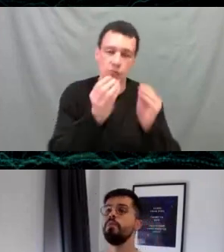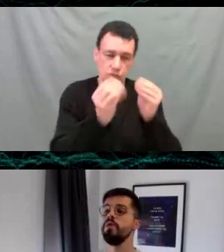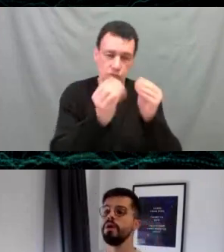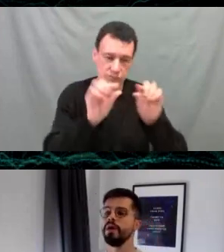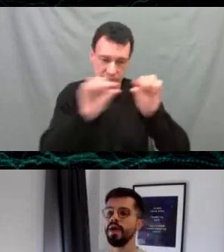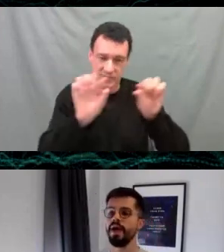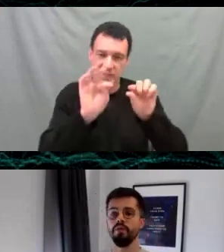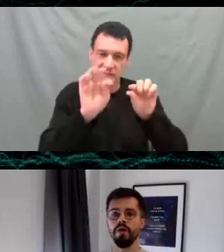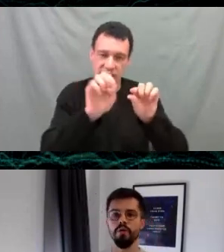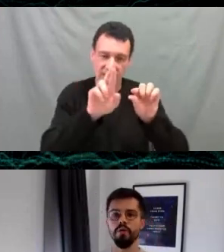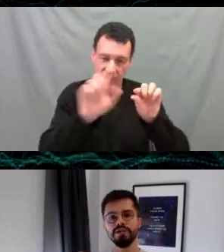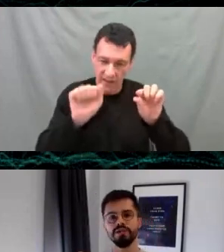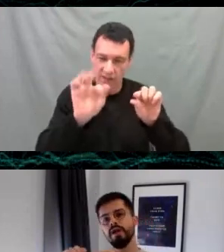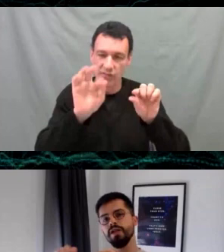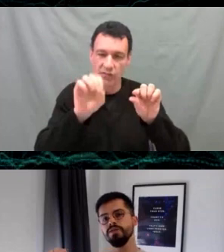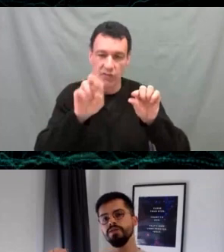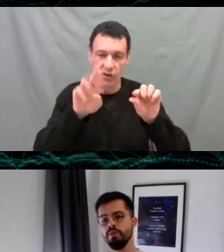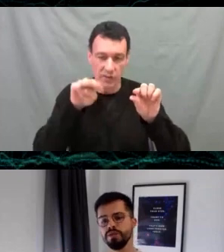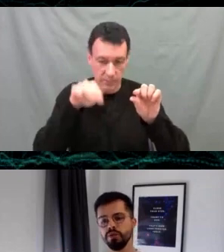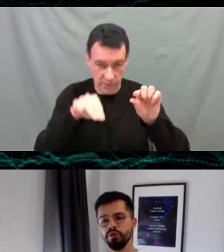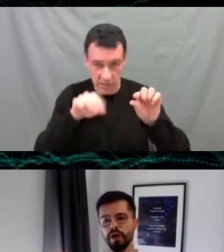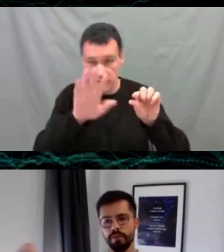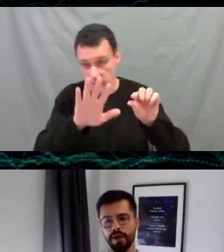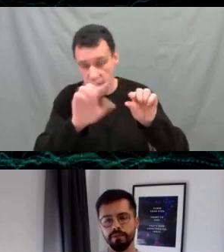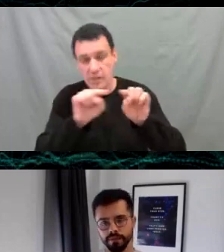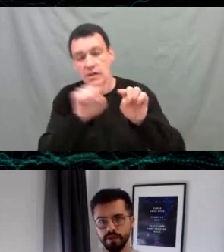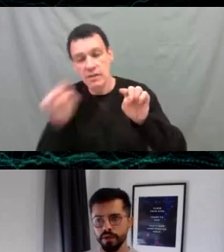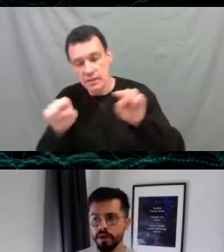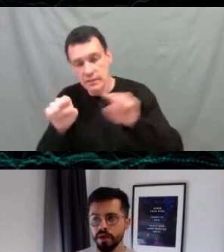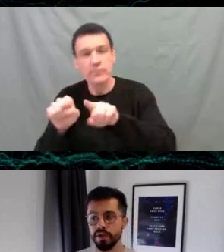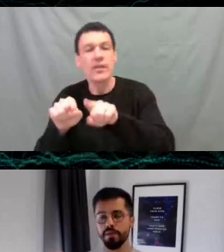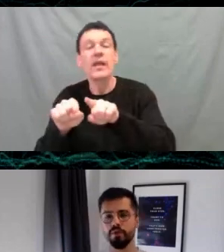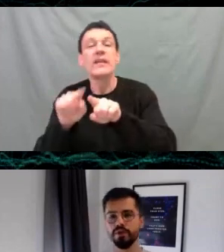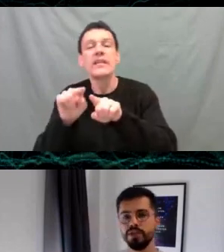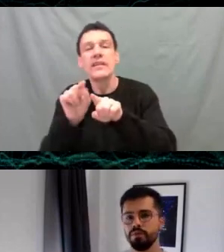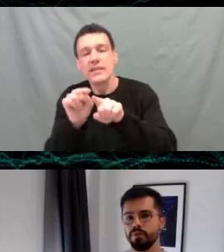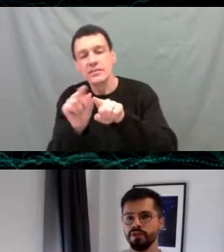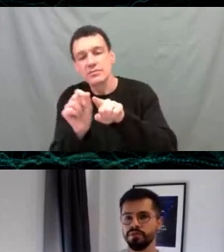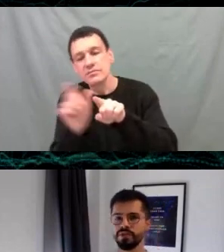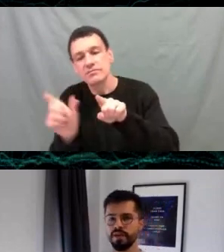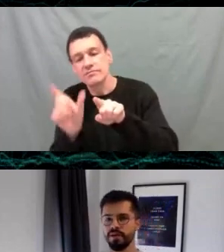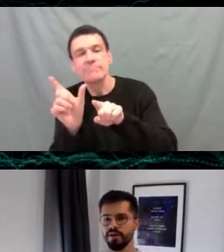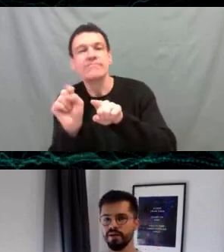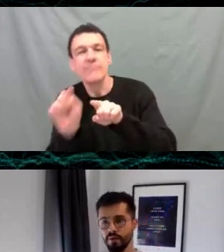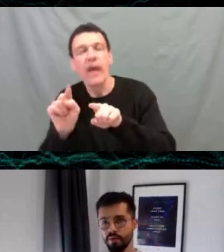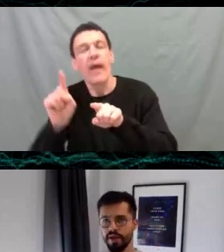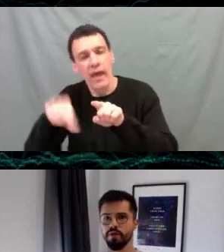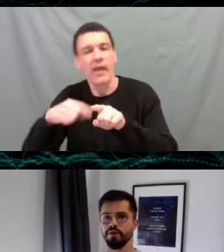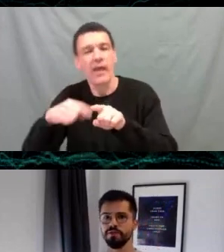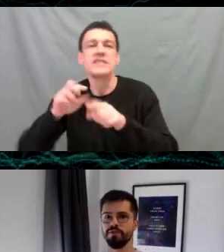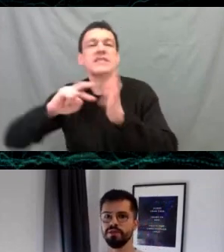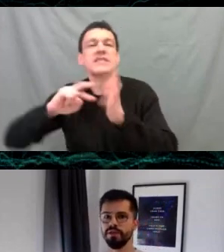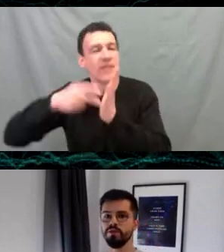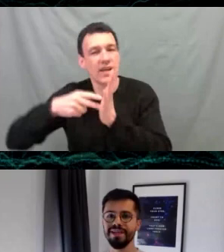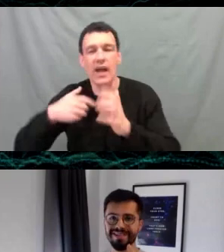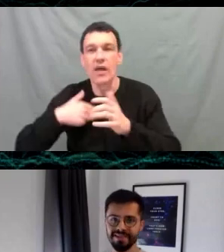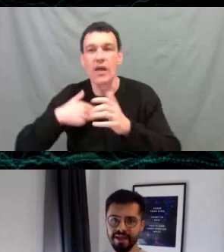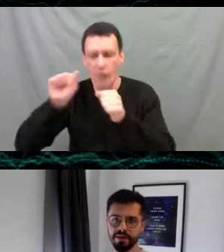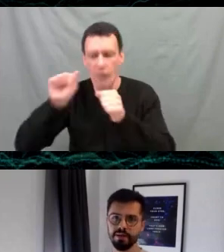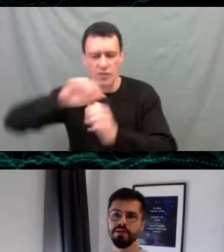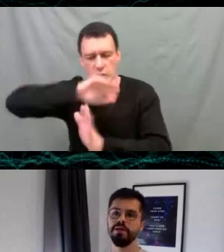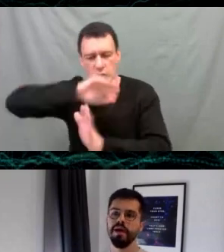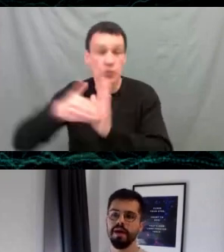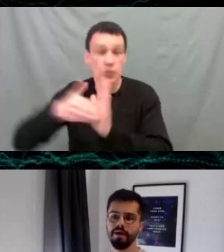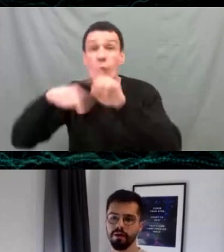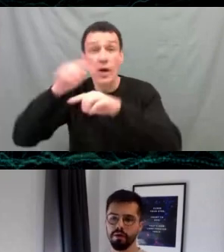funciona como eu vou executar isso depois que tudo acaba por quê que é importante é importante para você salvar recurso para você